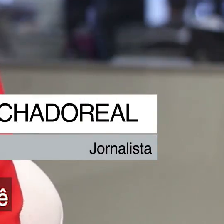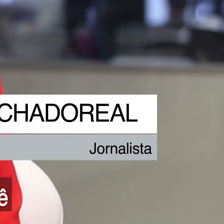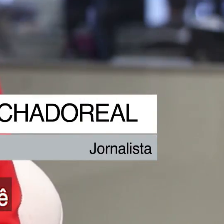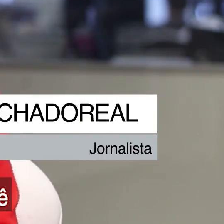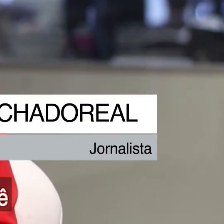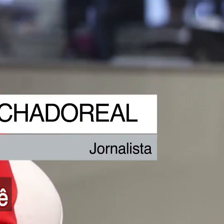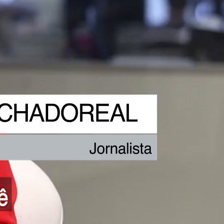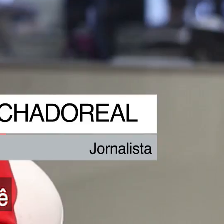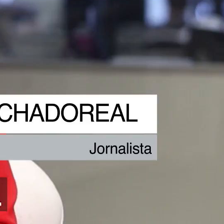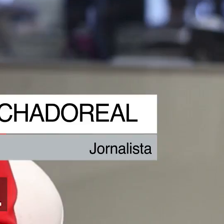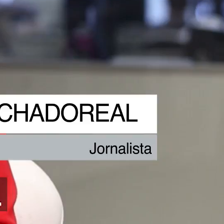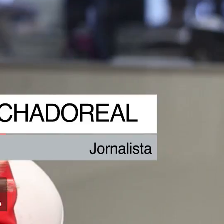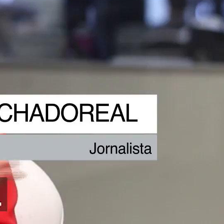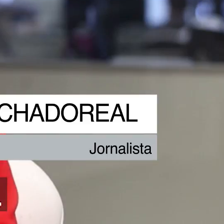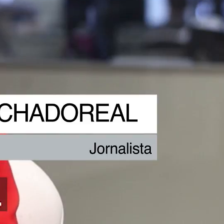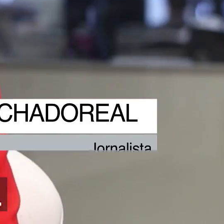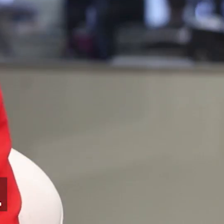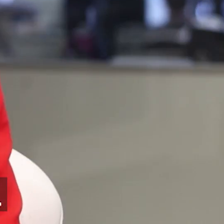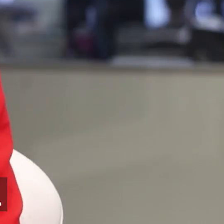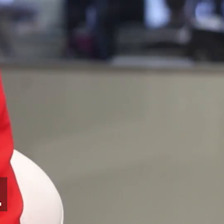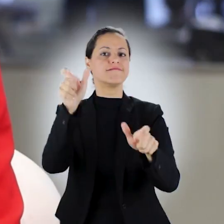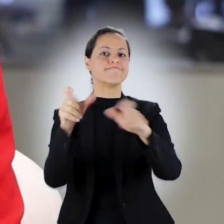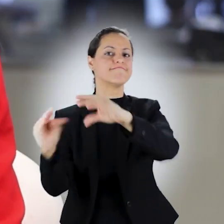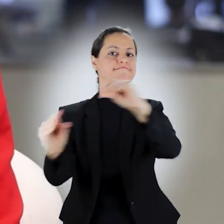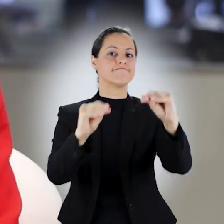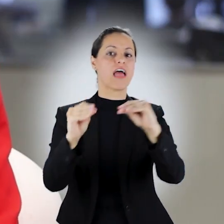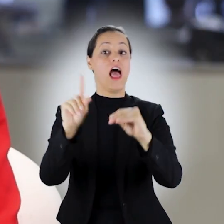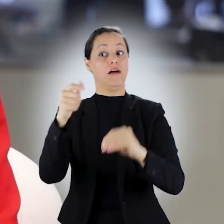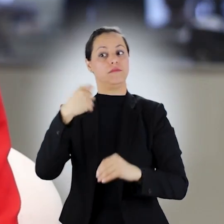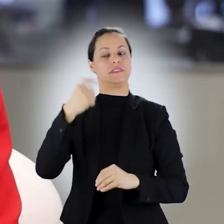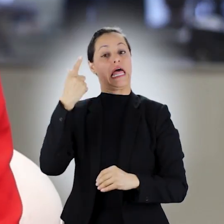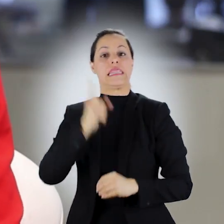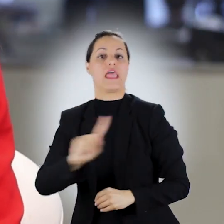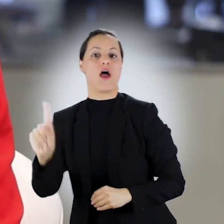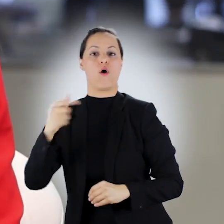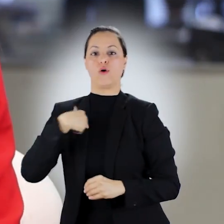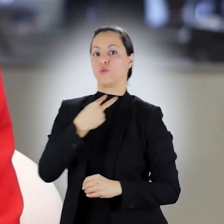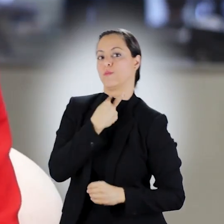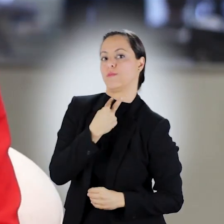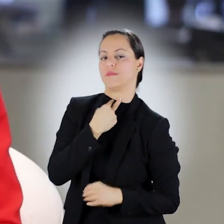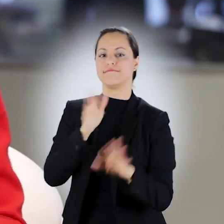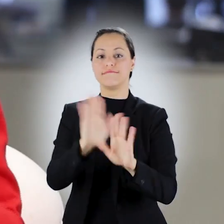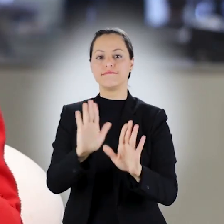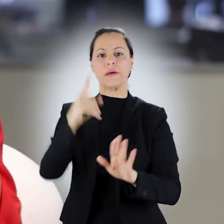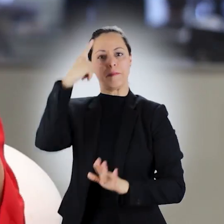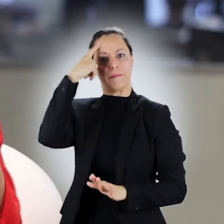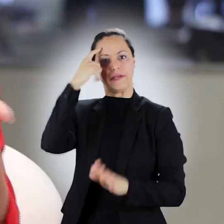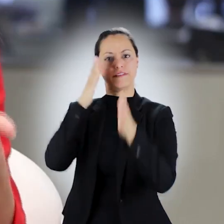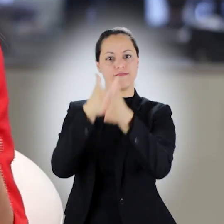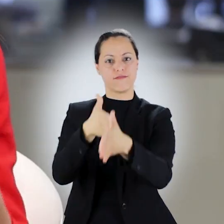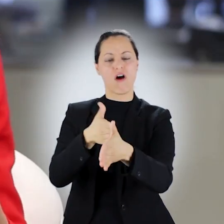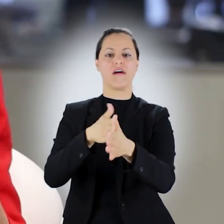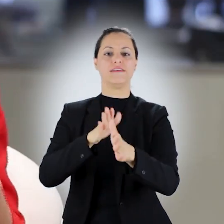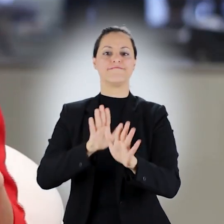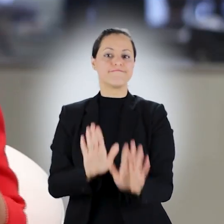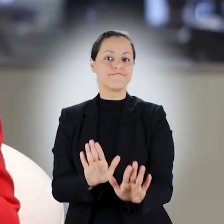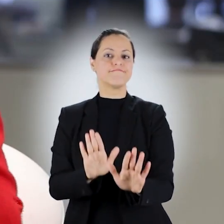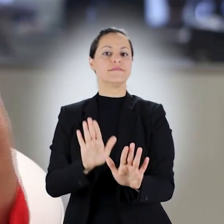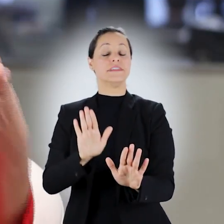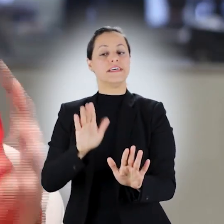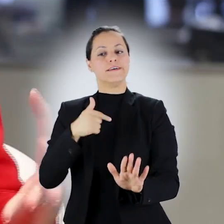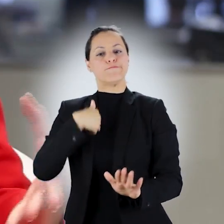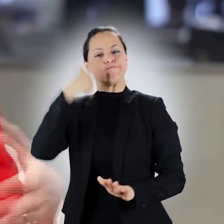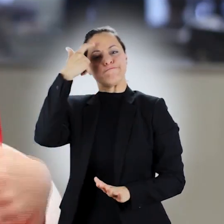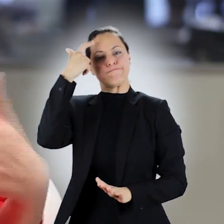é muito diferente do que a gente vê as pessoas falando aí normalmente. Ah, você tem que saber dizer não, você tem que pensar, você tem que focar, você tem que